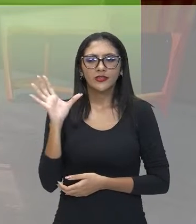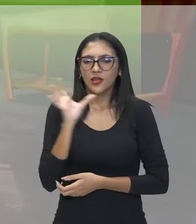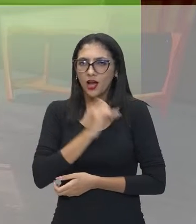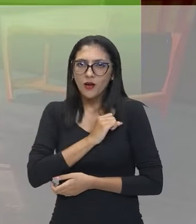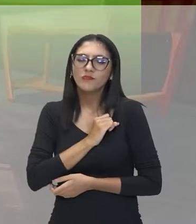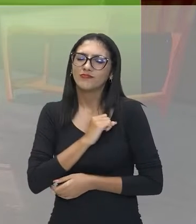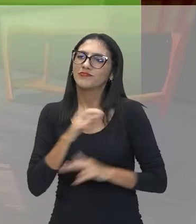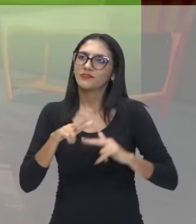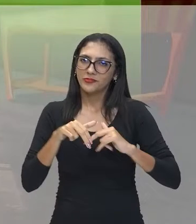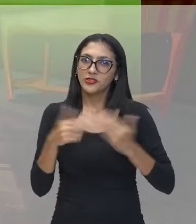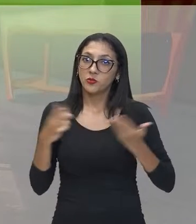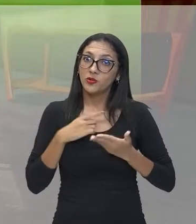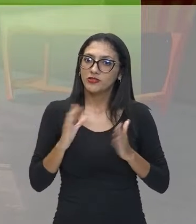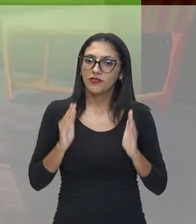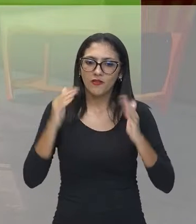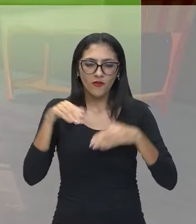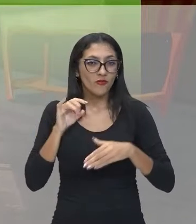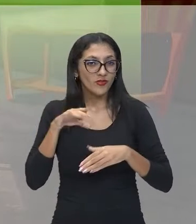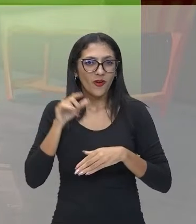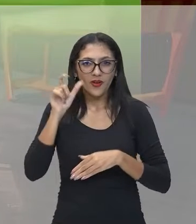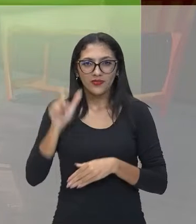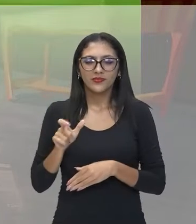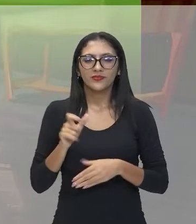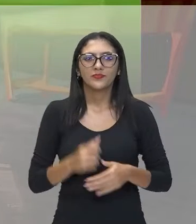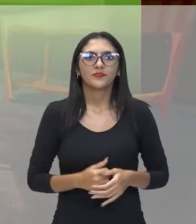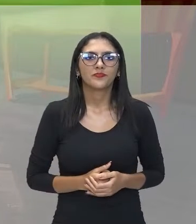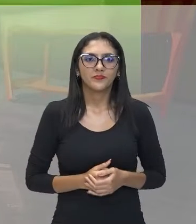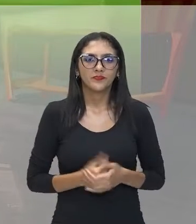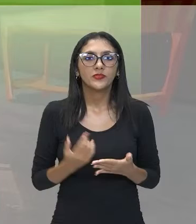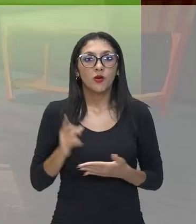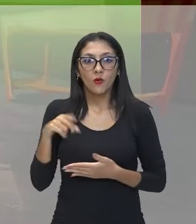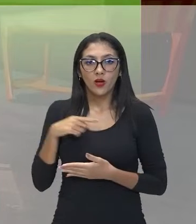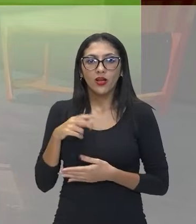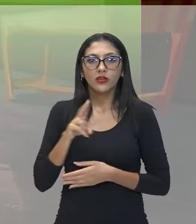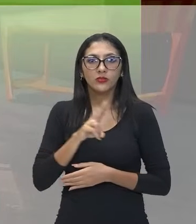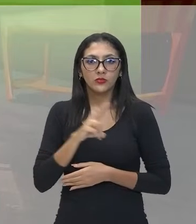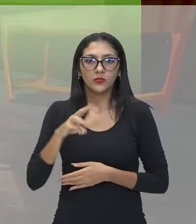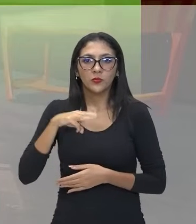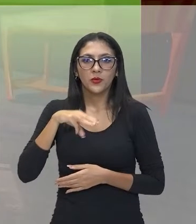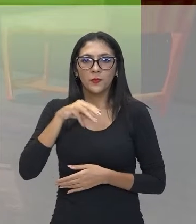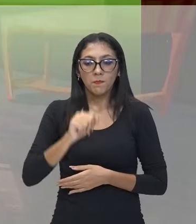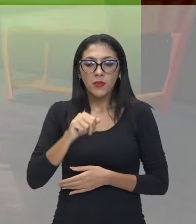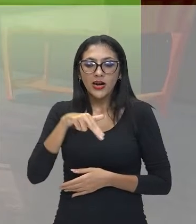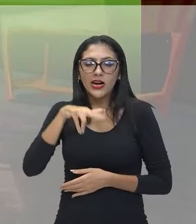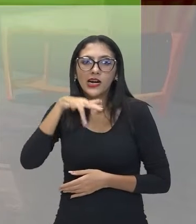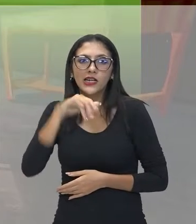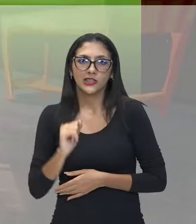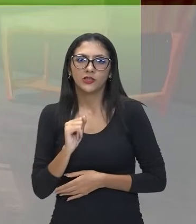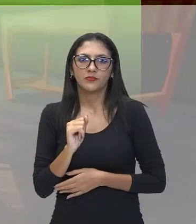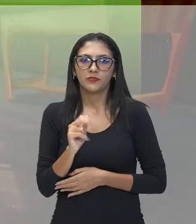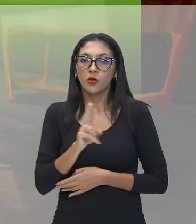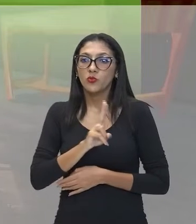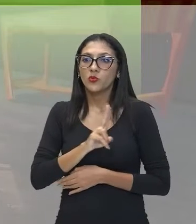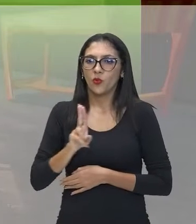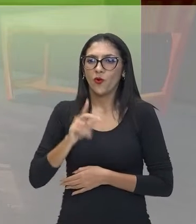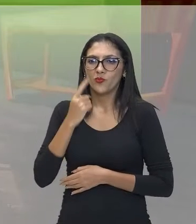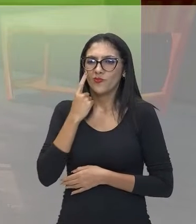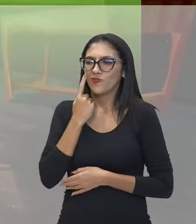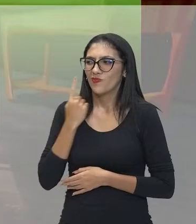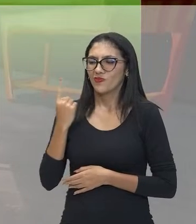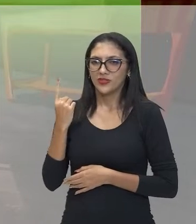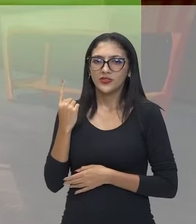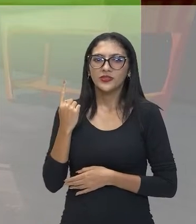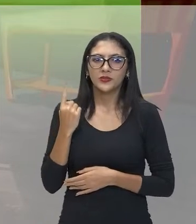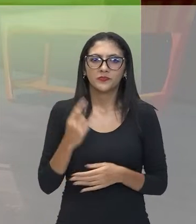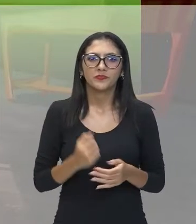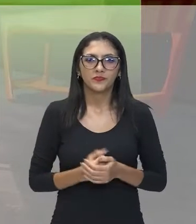falar bastante da Marie aqui, né? Então, a Marie, né, o nome dela é Mania Skłodowska, né? Esse nome aí bem diferente,